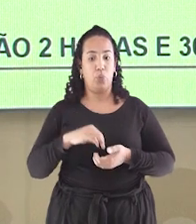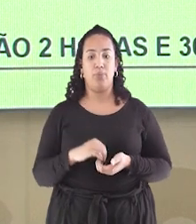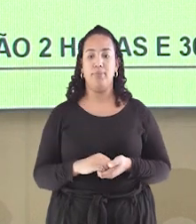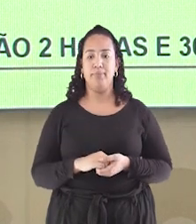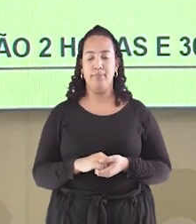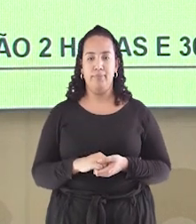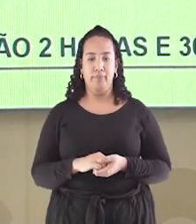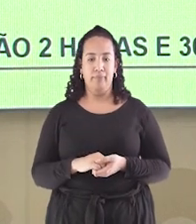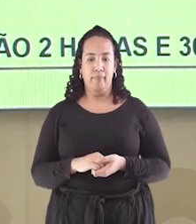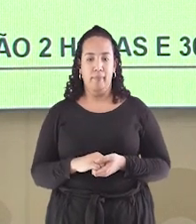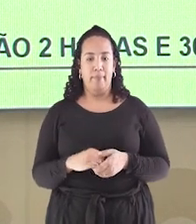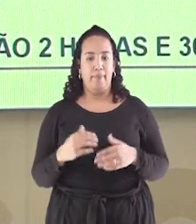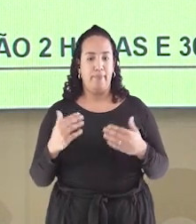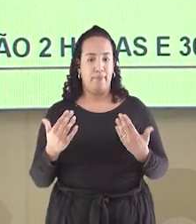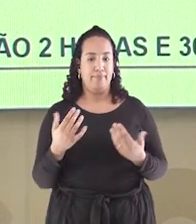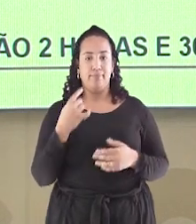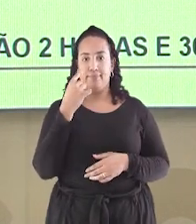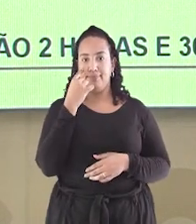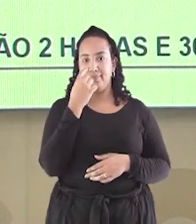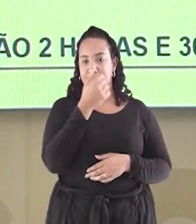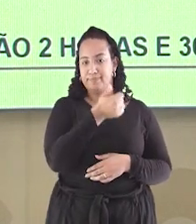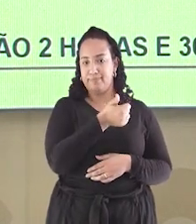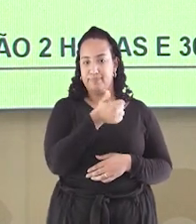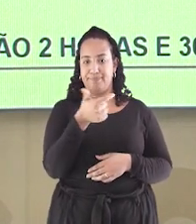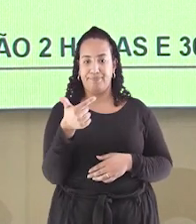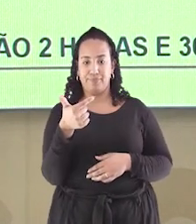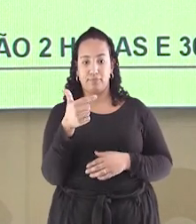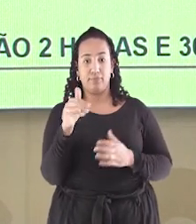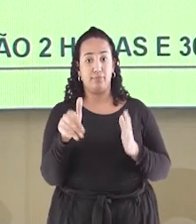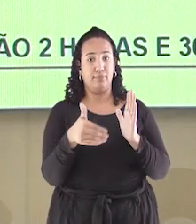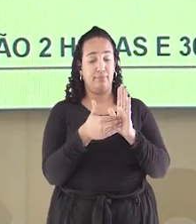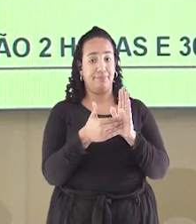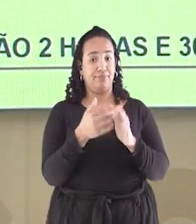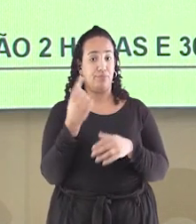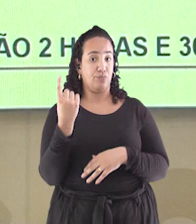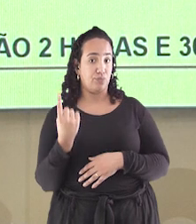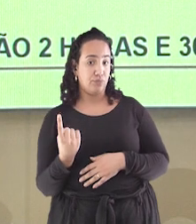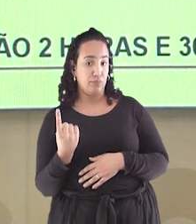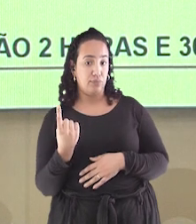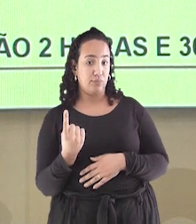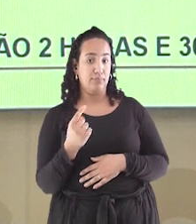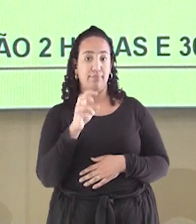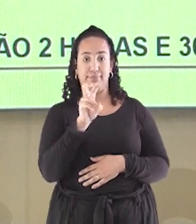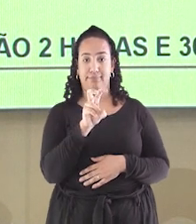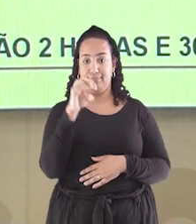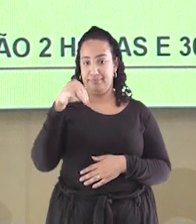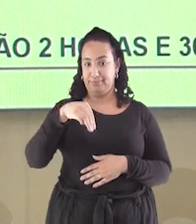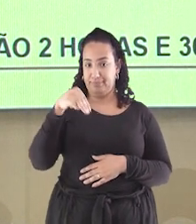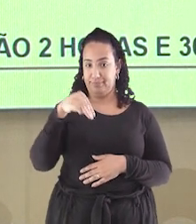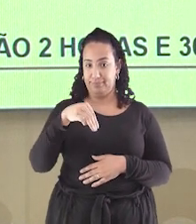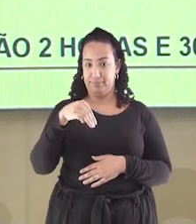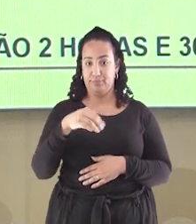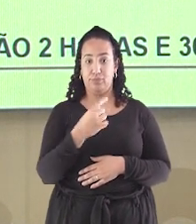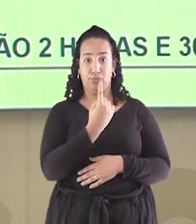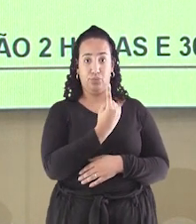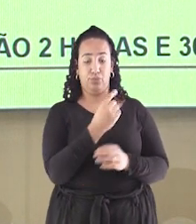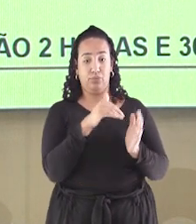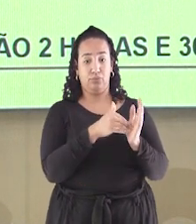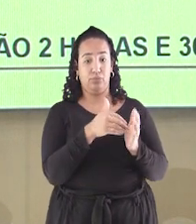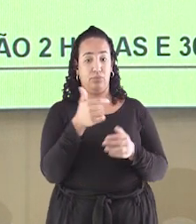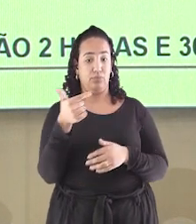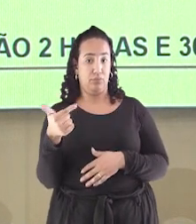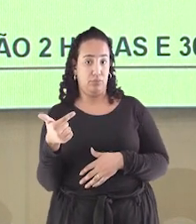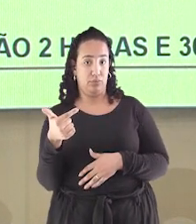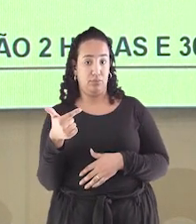Então, do 12 até aqui o 1, são 5 minutos. Do 1 até o